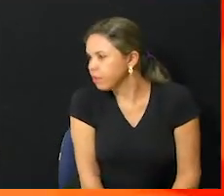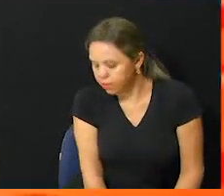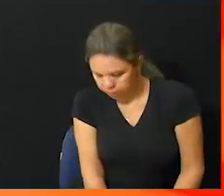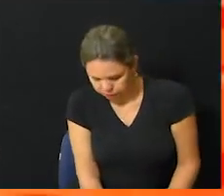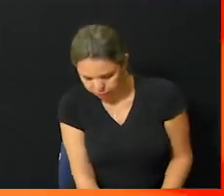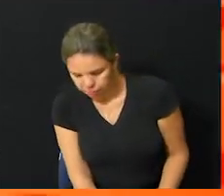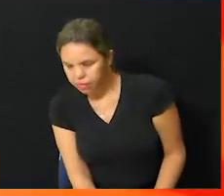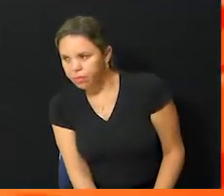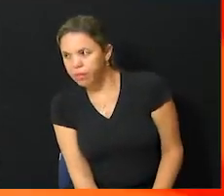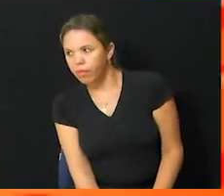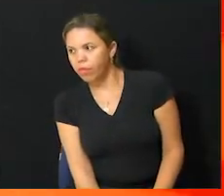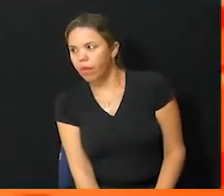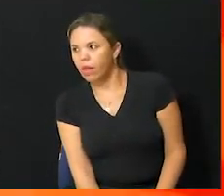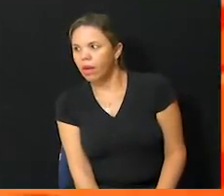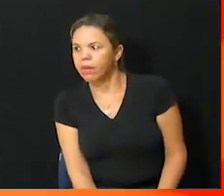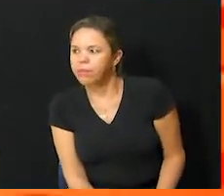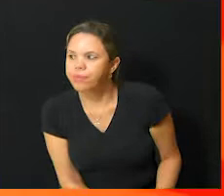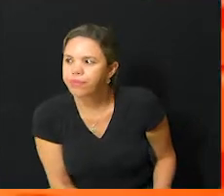estrelado,